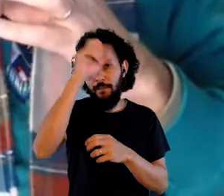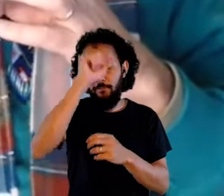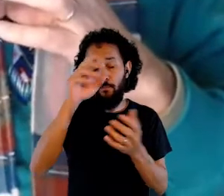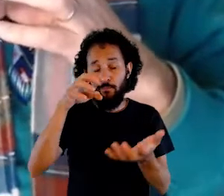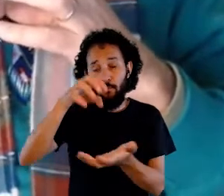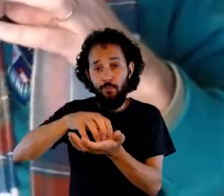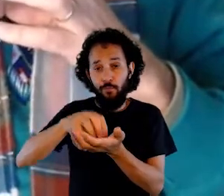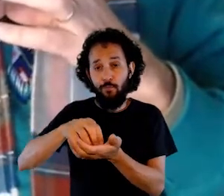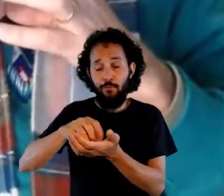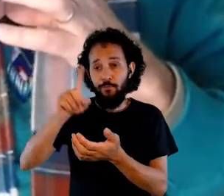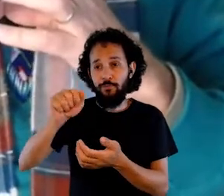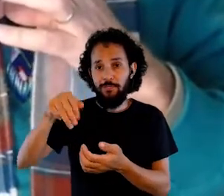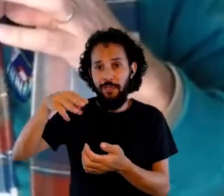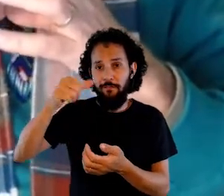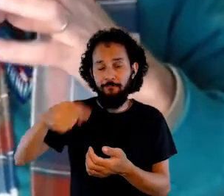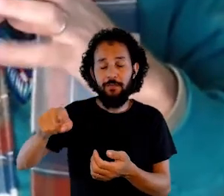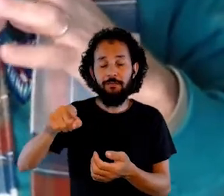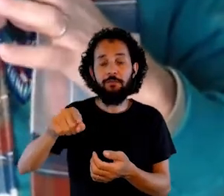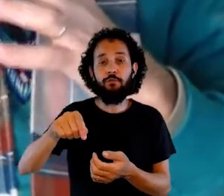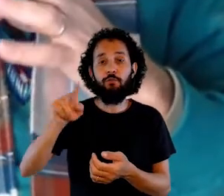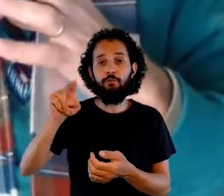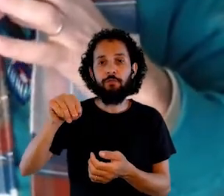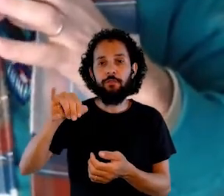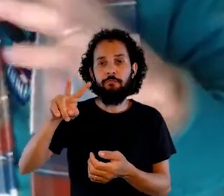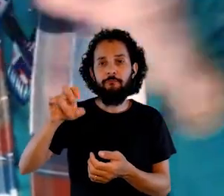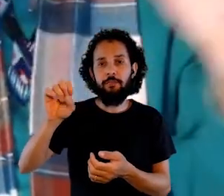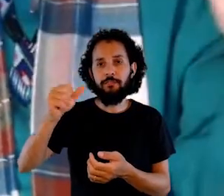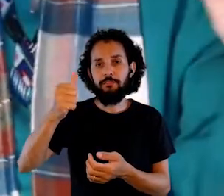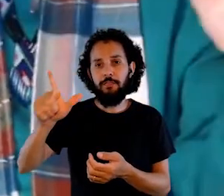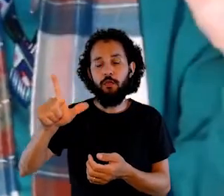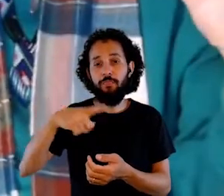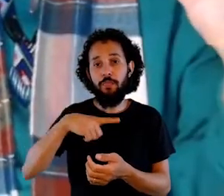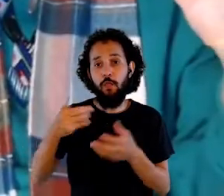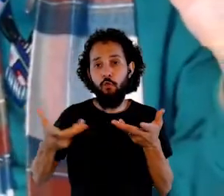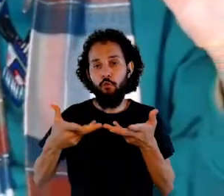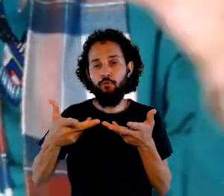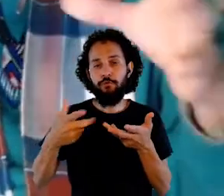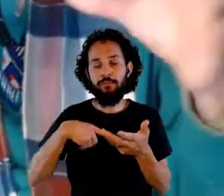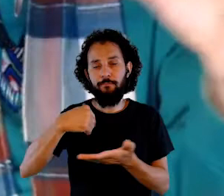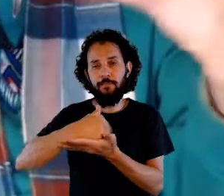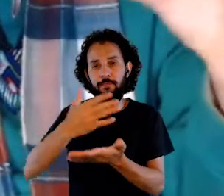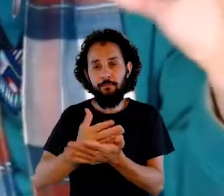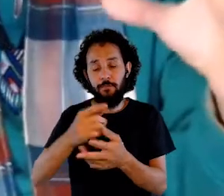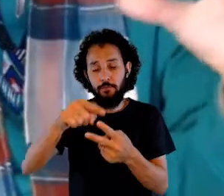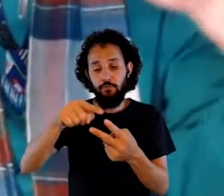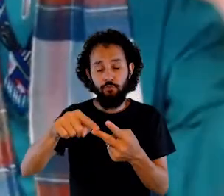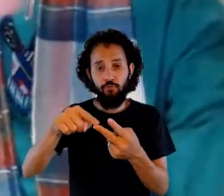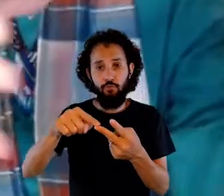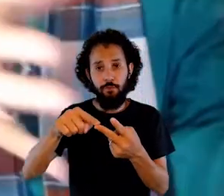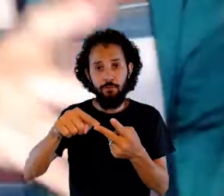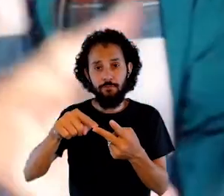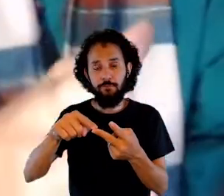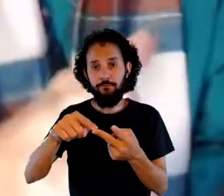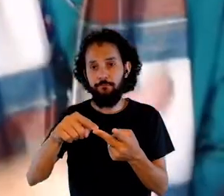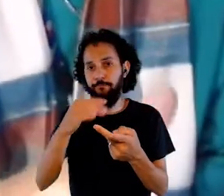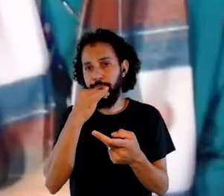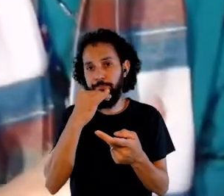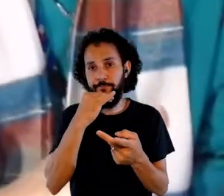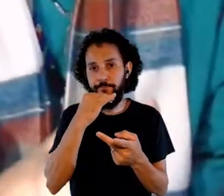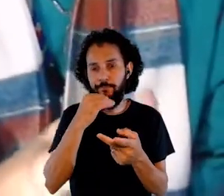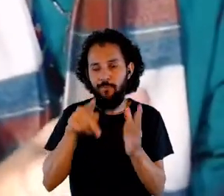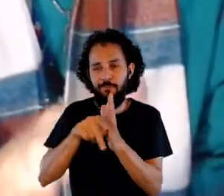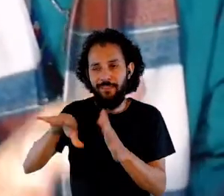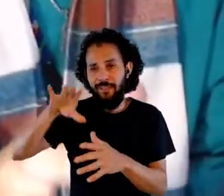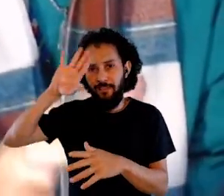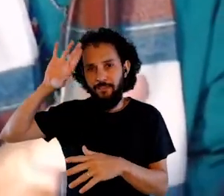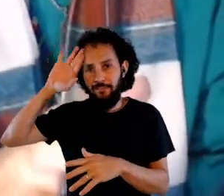tem hoje a gente pode dividir em 2 partes, né, mais da academia, que é um xamanismo tradicional,